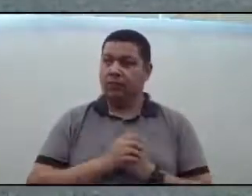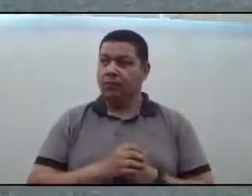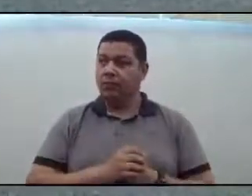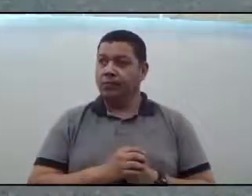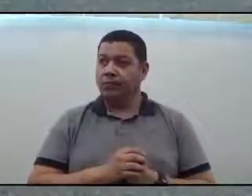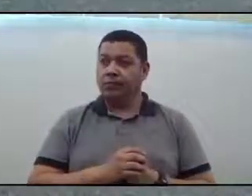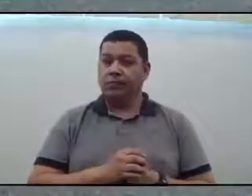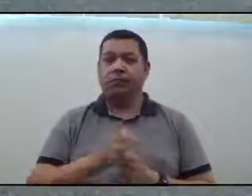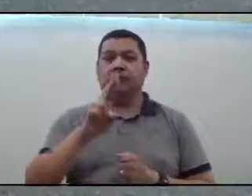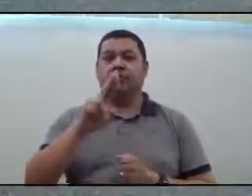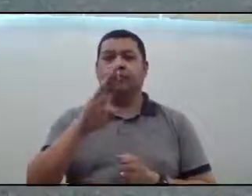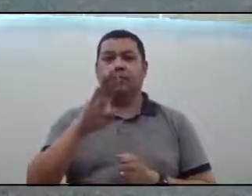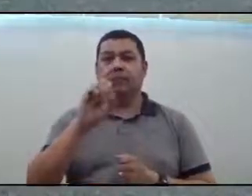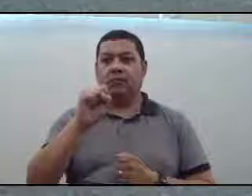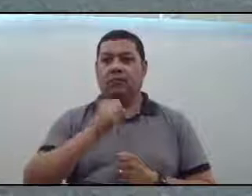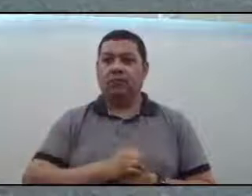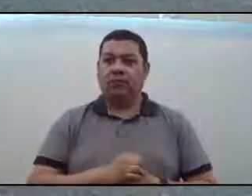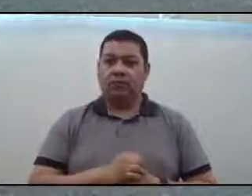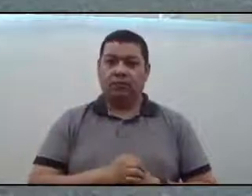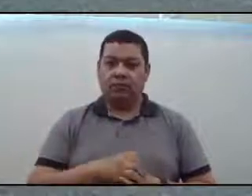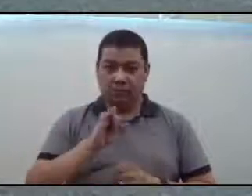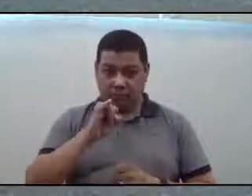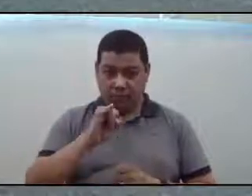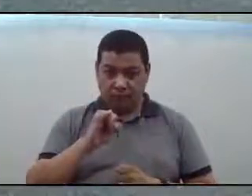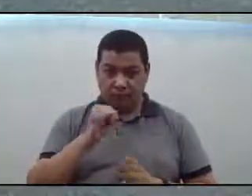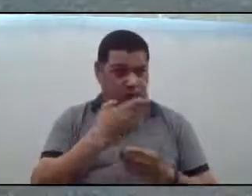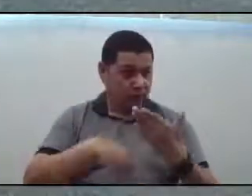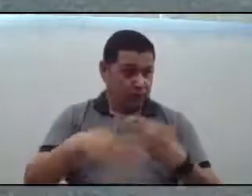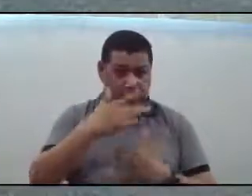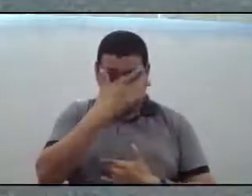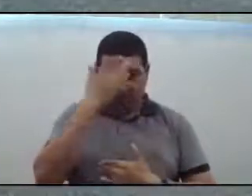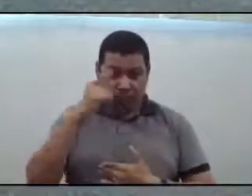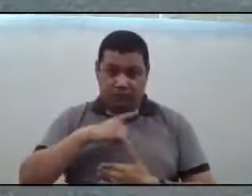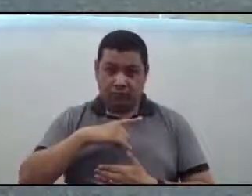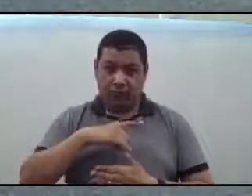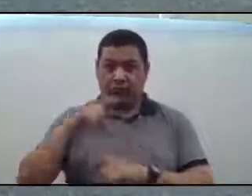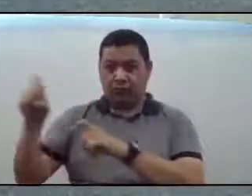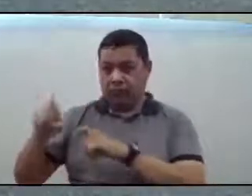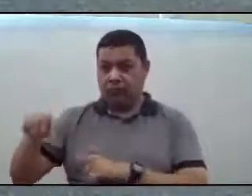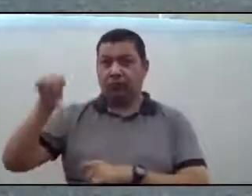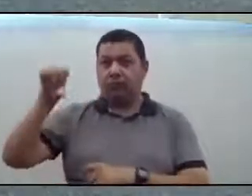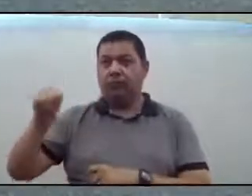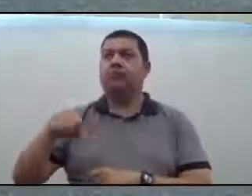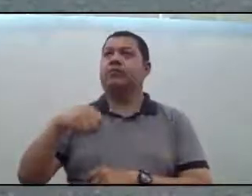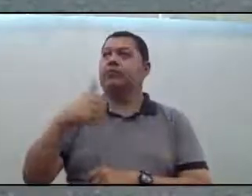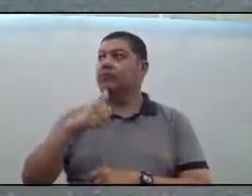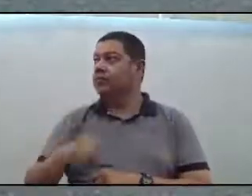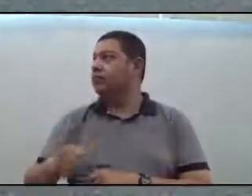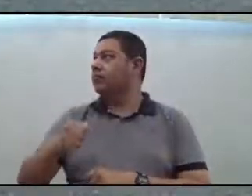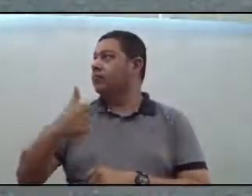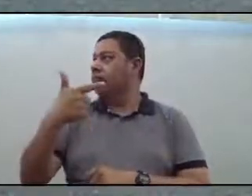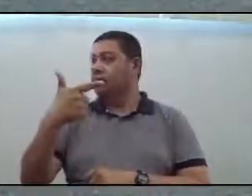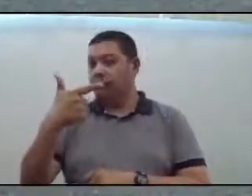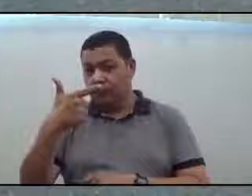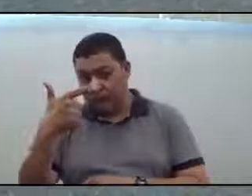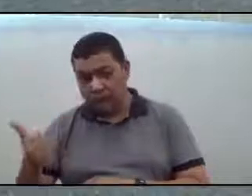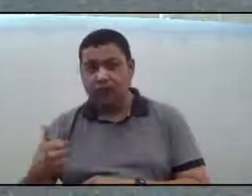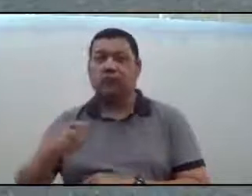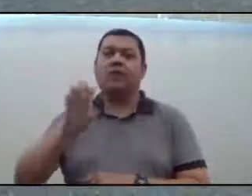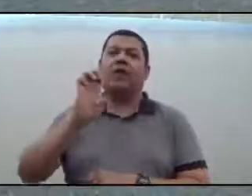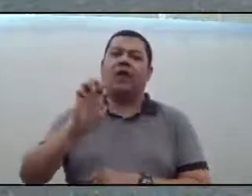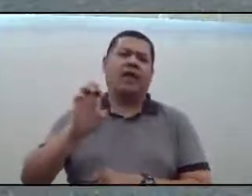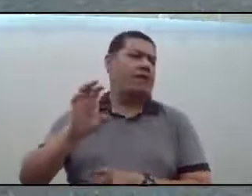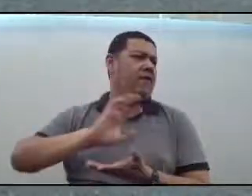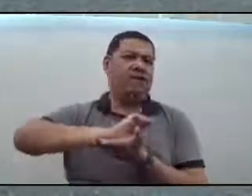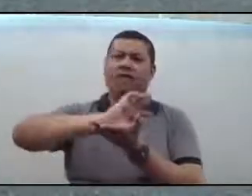na UBS São Judas Tadeu, mas sim toda a população ali da linha 9, linha 10, linha 11, linha 12, linha E e tantas